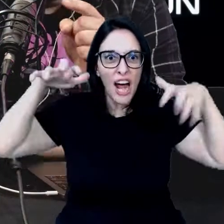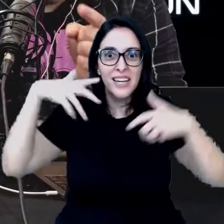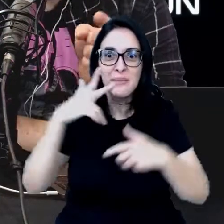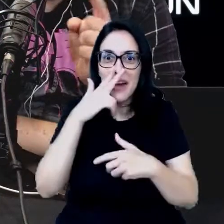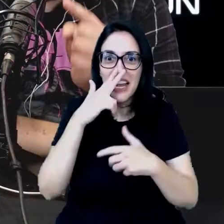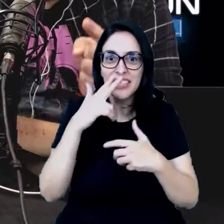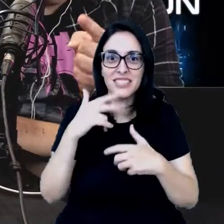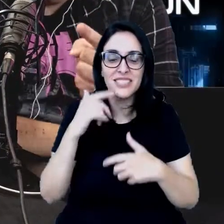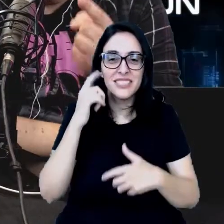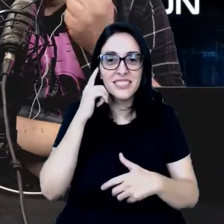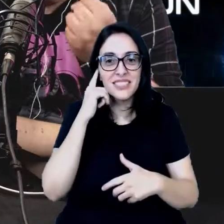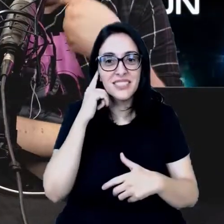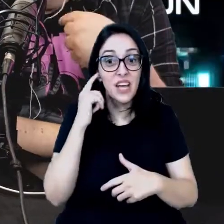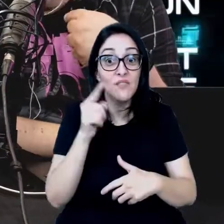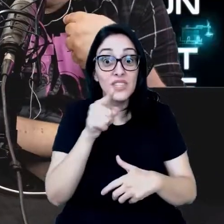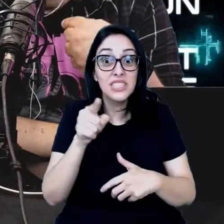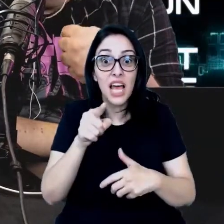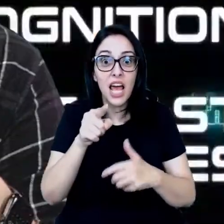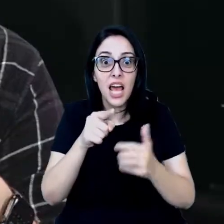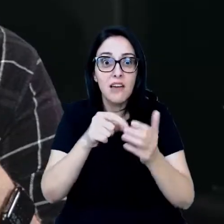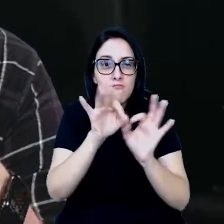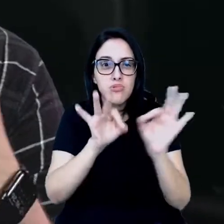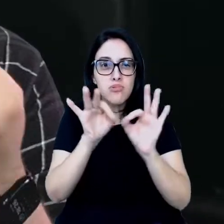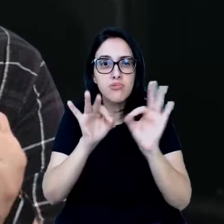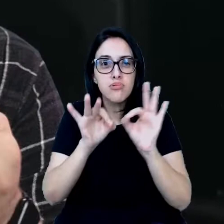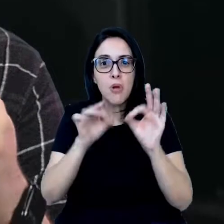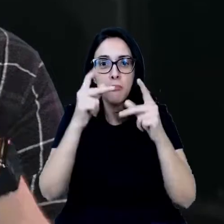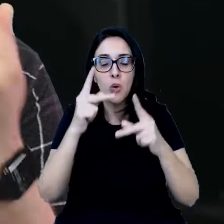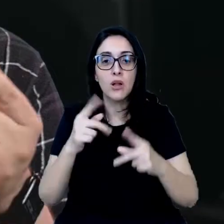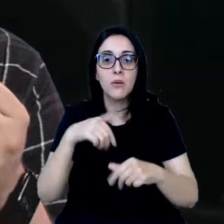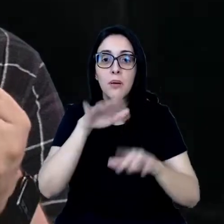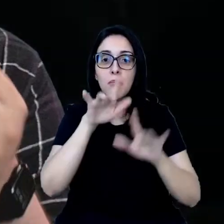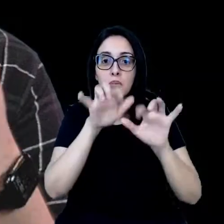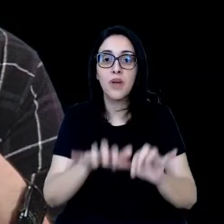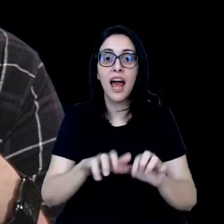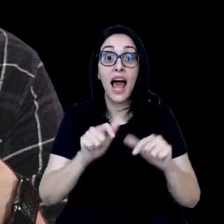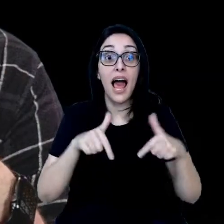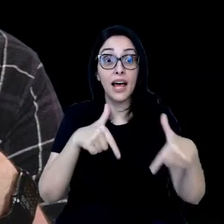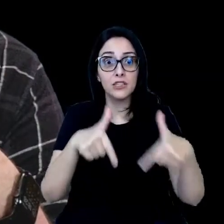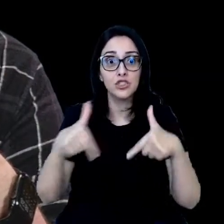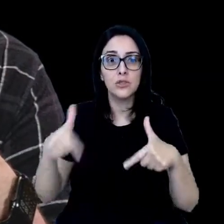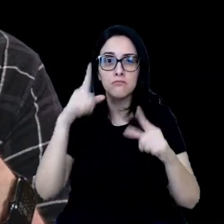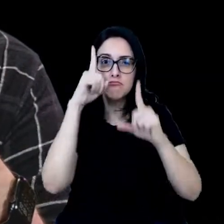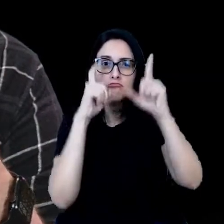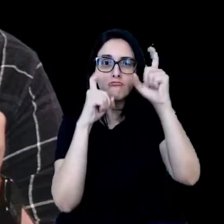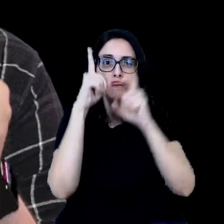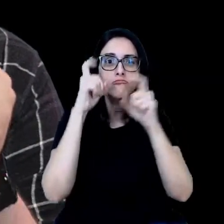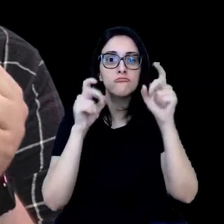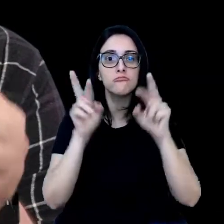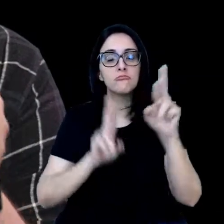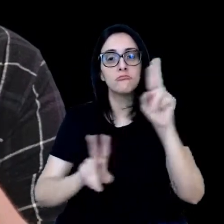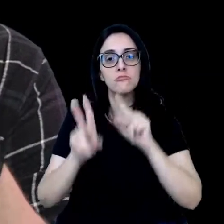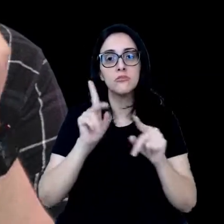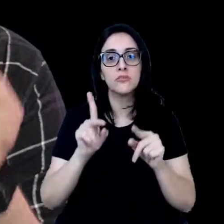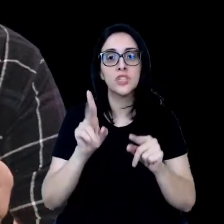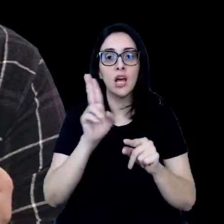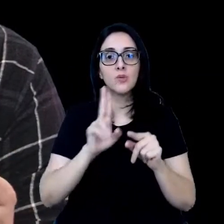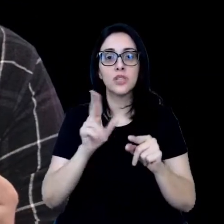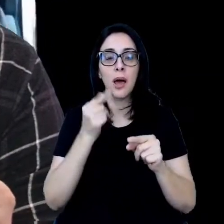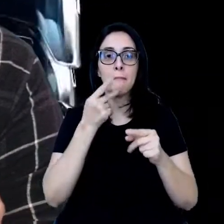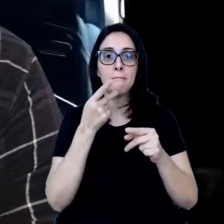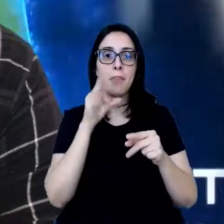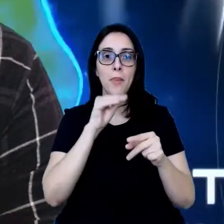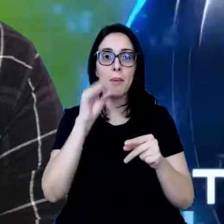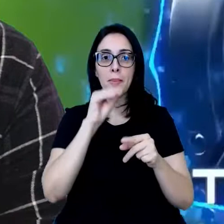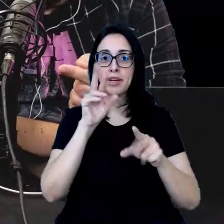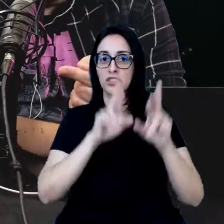isso, você pode programar o Buzz Lightyear pra fazer ações e gestos diferentes, usar falas diferentes. Caraca,